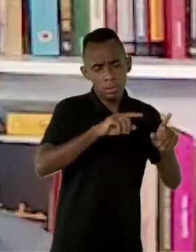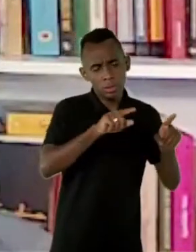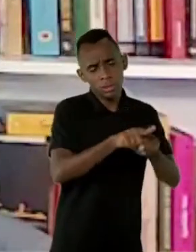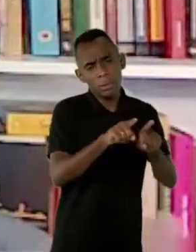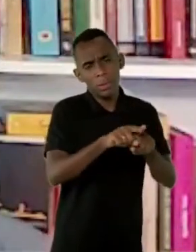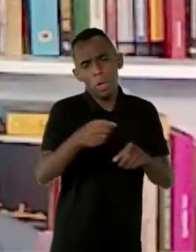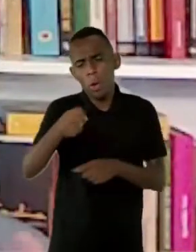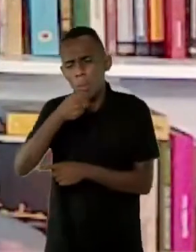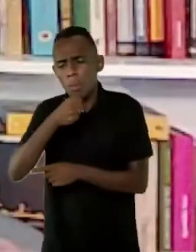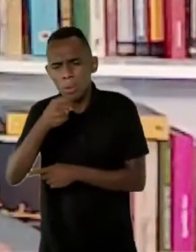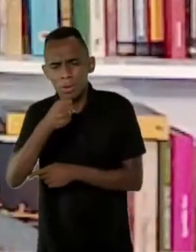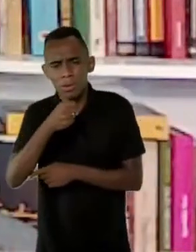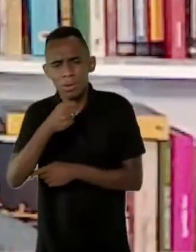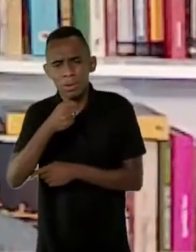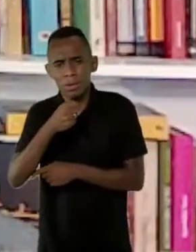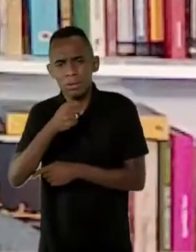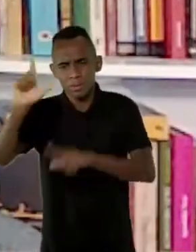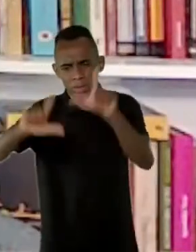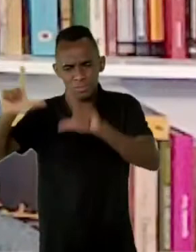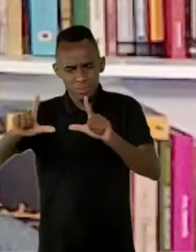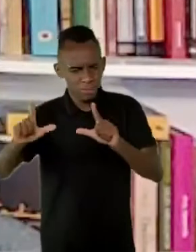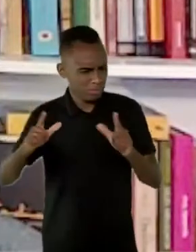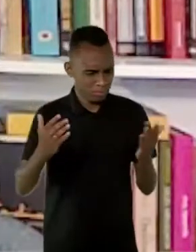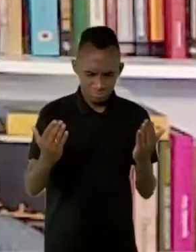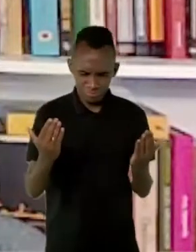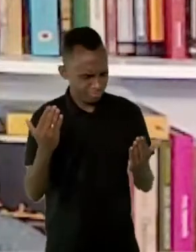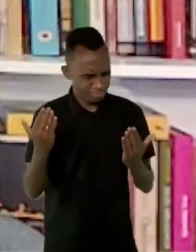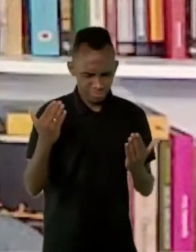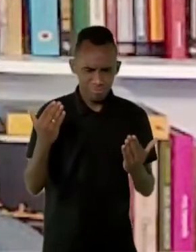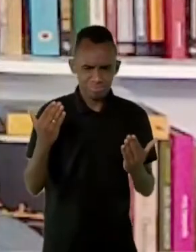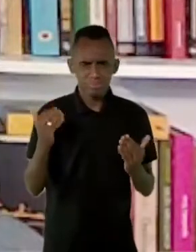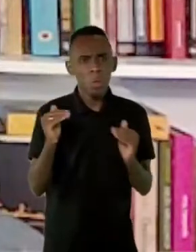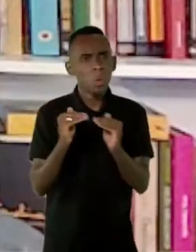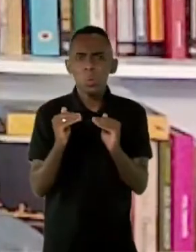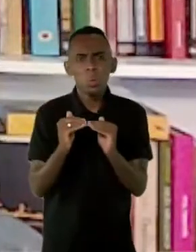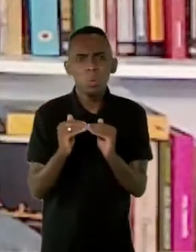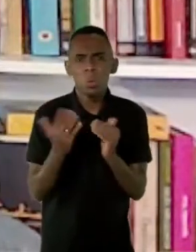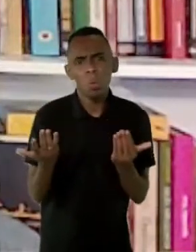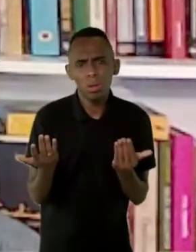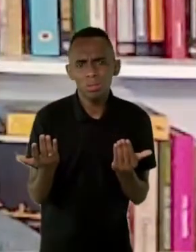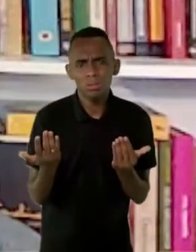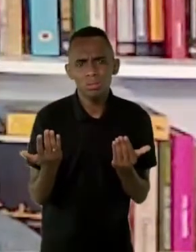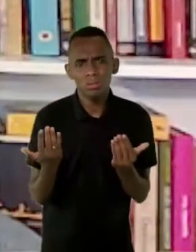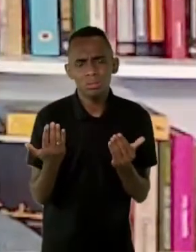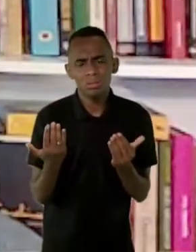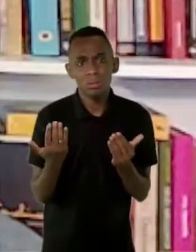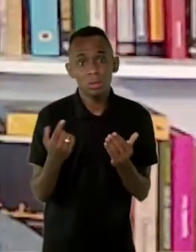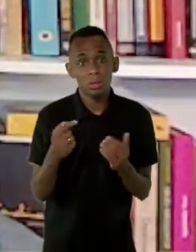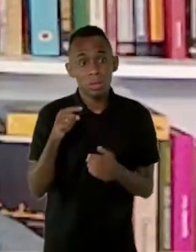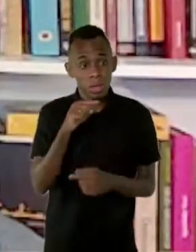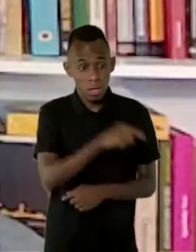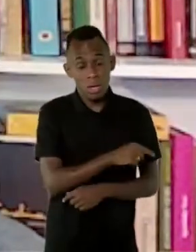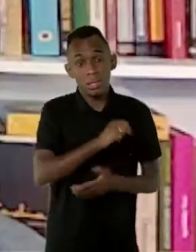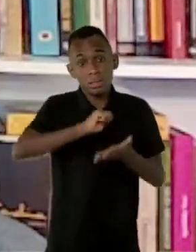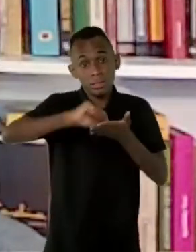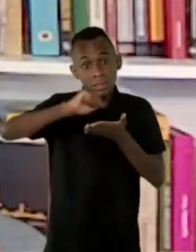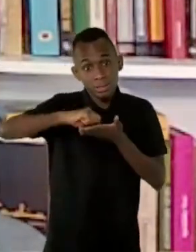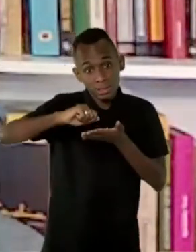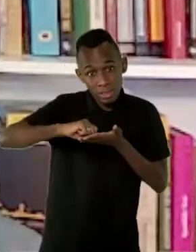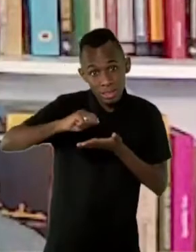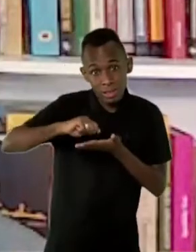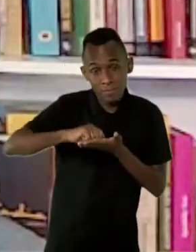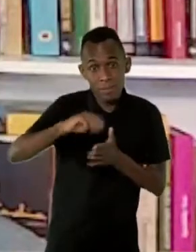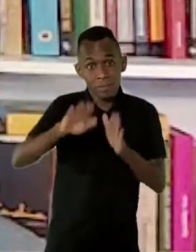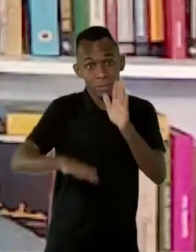imprensa, eles não batem no mesmo período. Então, assim, a Carolina, ela escreve alguma coisa que às vezes é